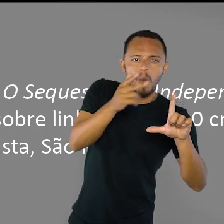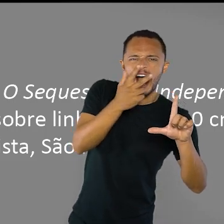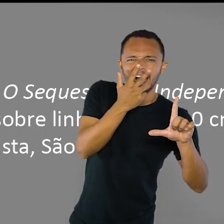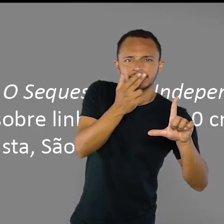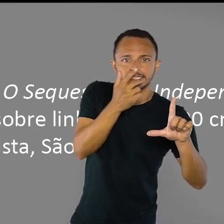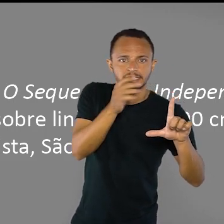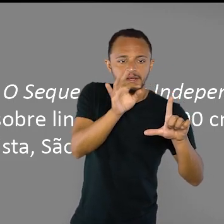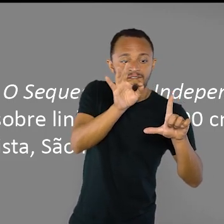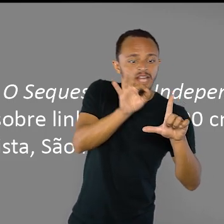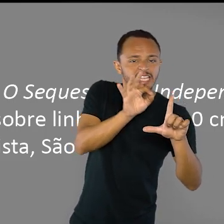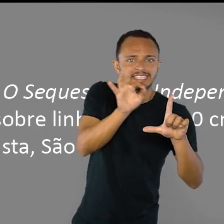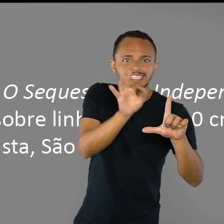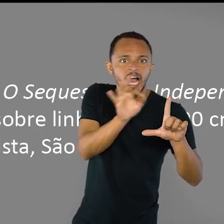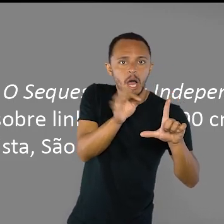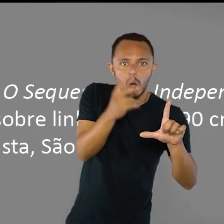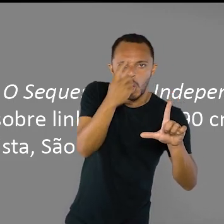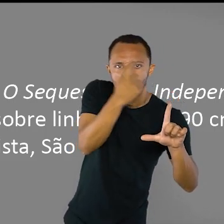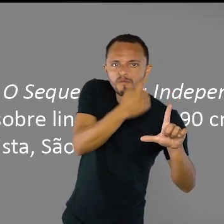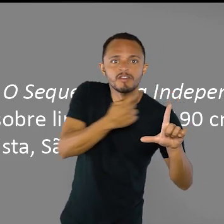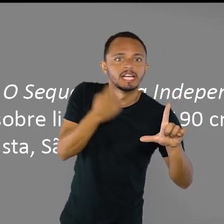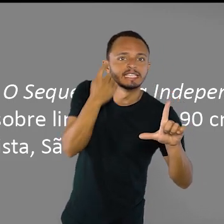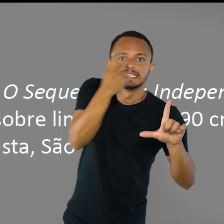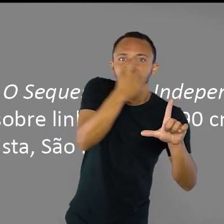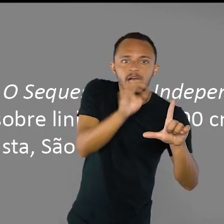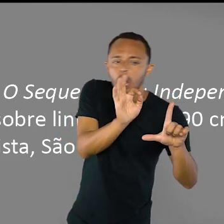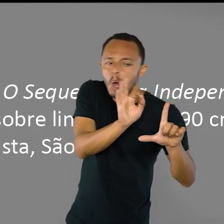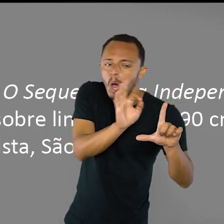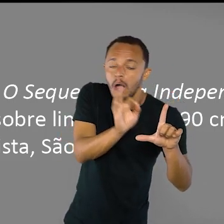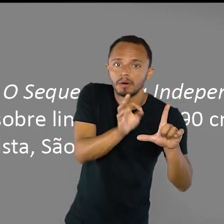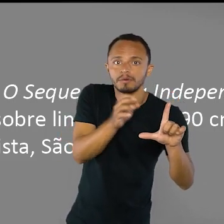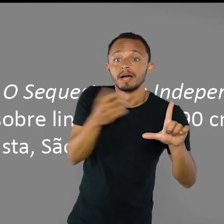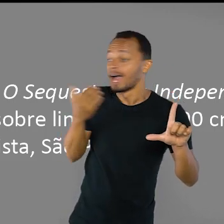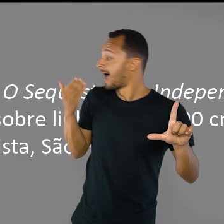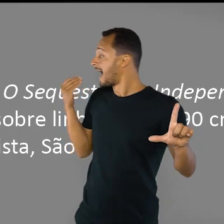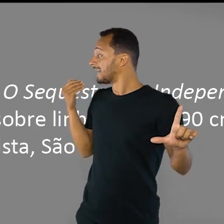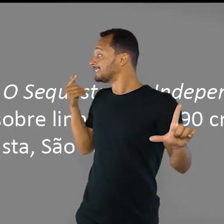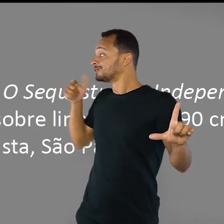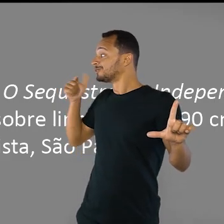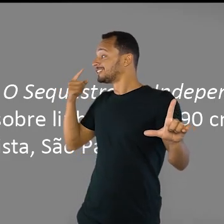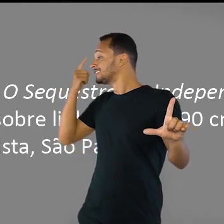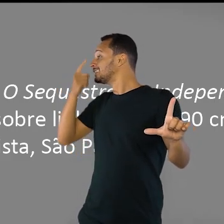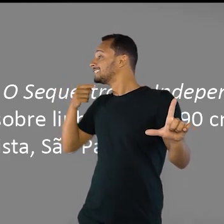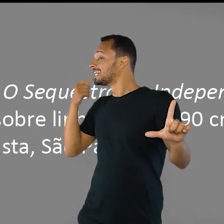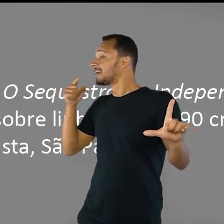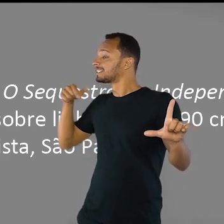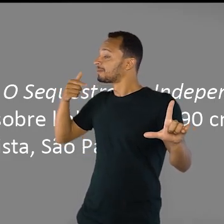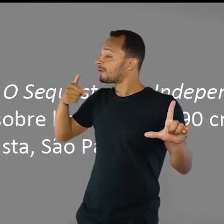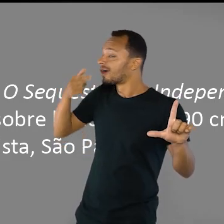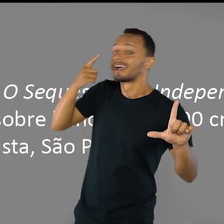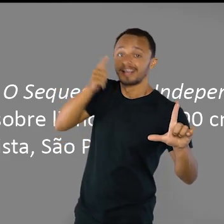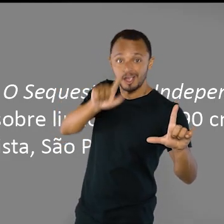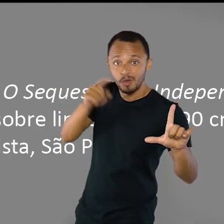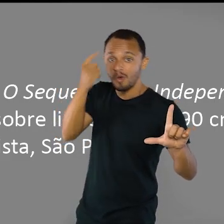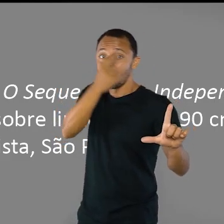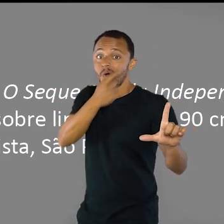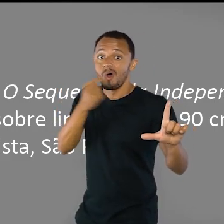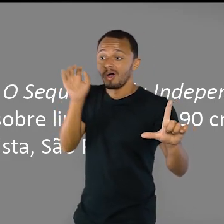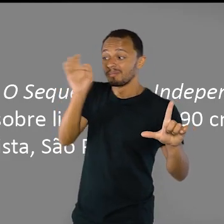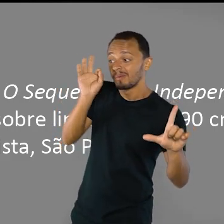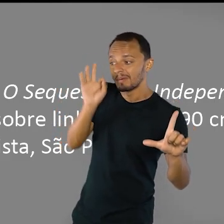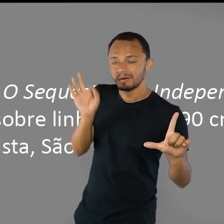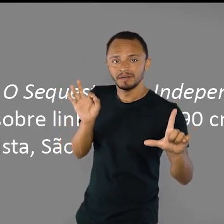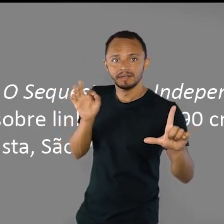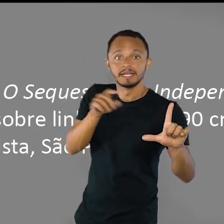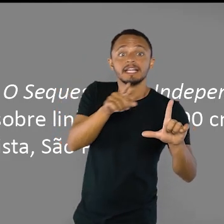Às vezes, D. Pedro não tinha feição nenhuma, depois ganhou feição. E vocês veem que uma grande tempestade está para cair